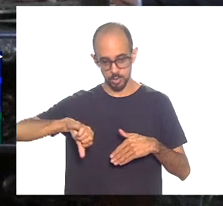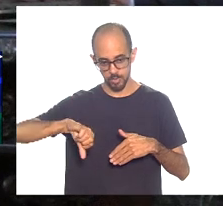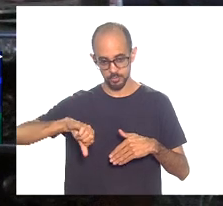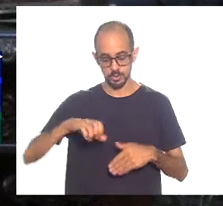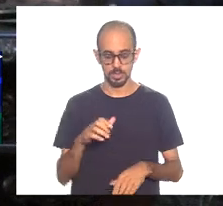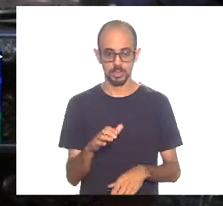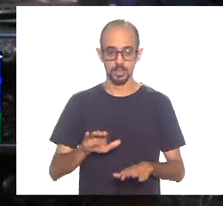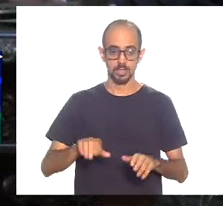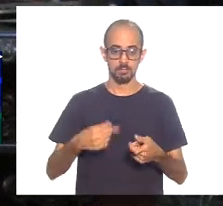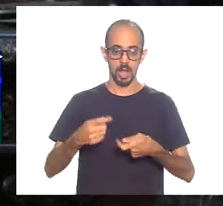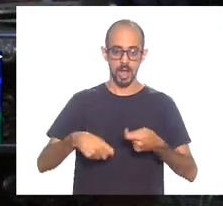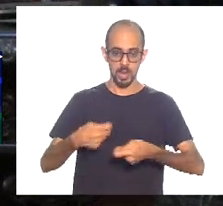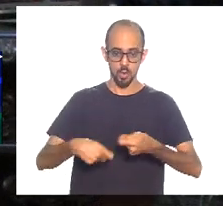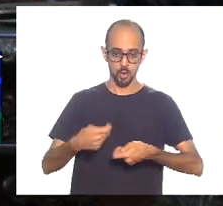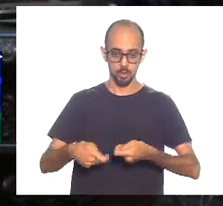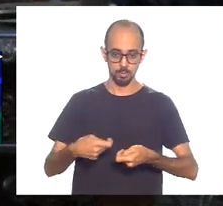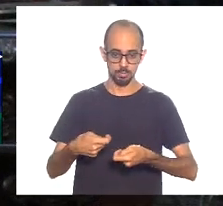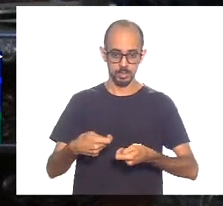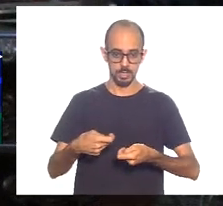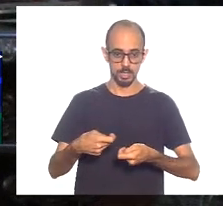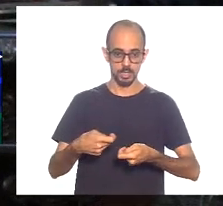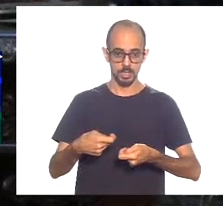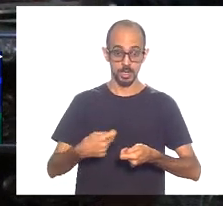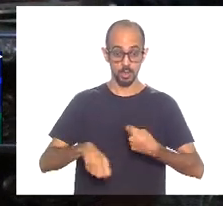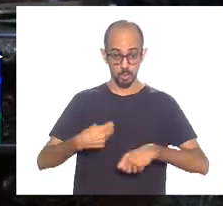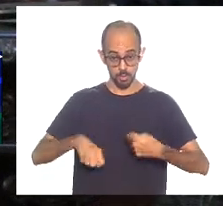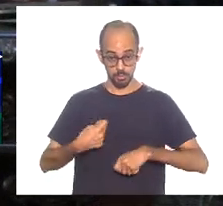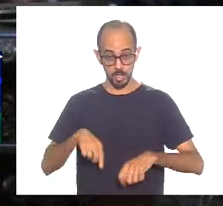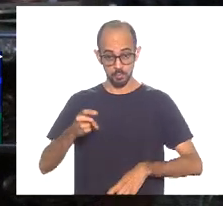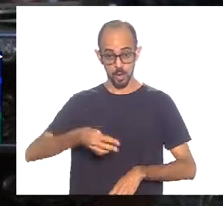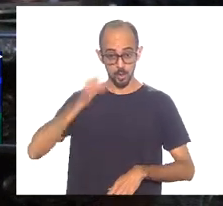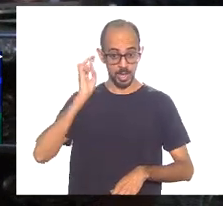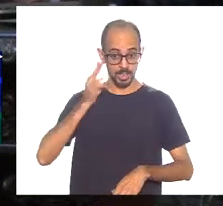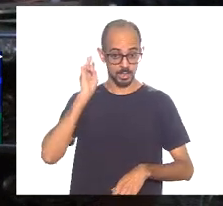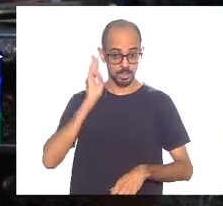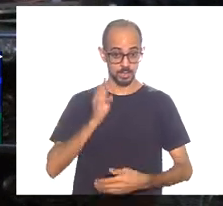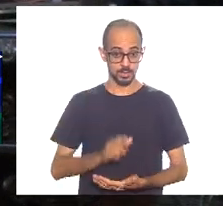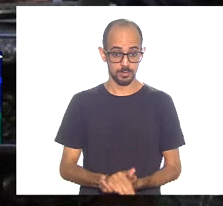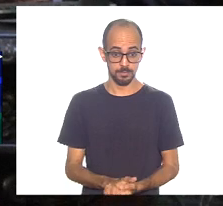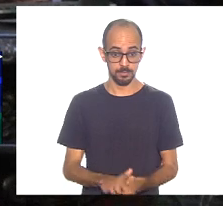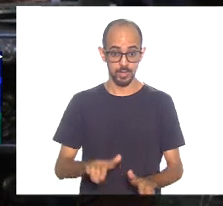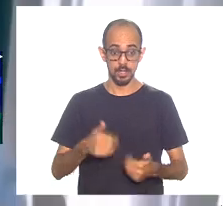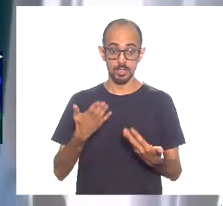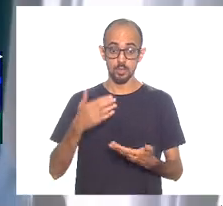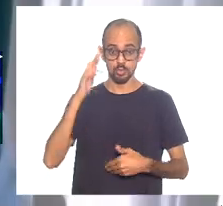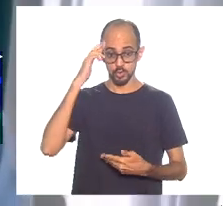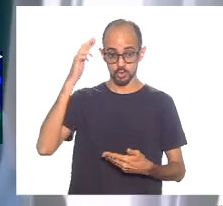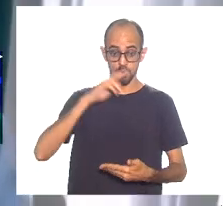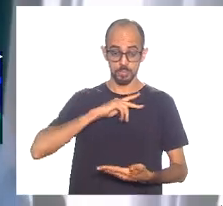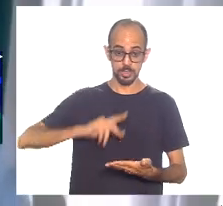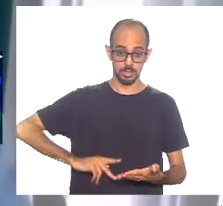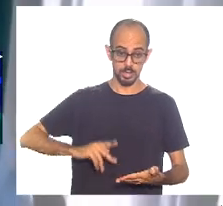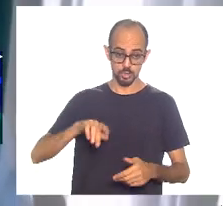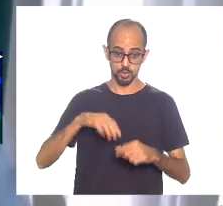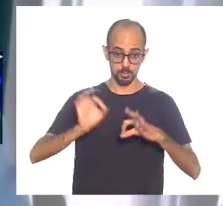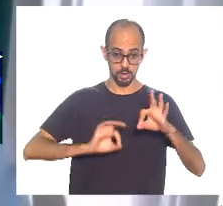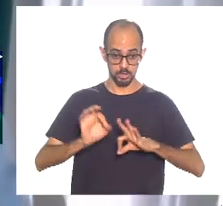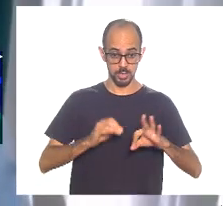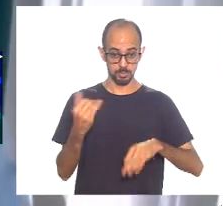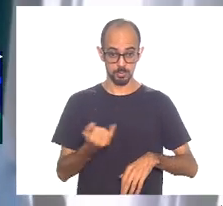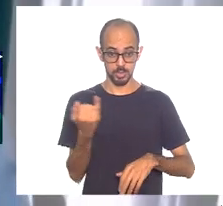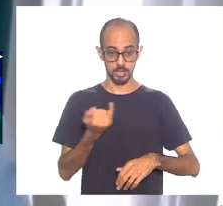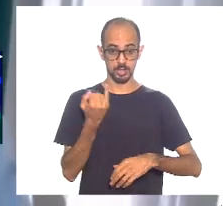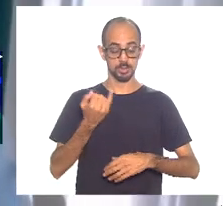e pela comissão de Economia Deputado waldeck Carneiro só Presidente o projeto é importante